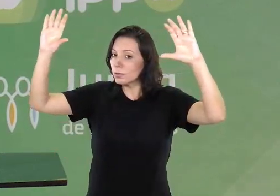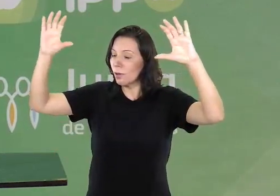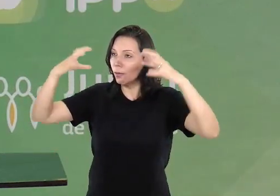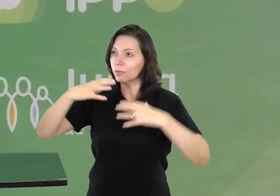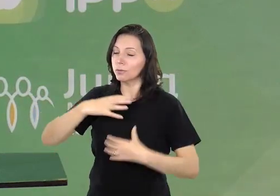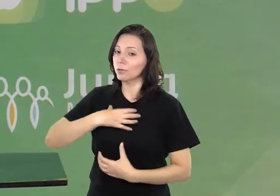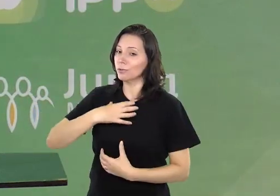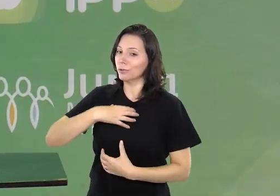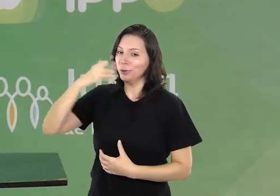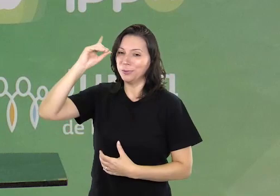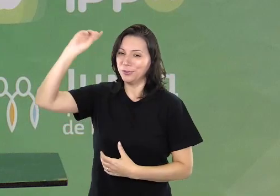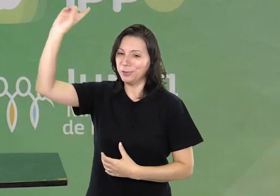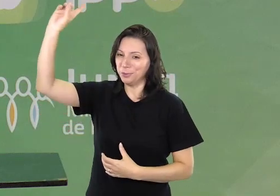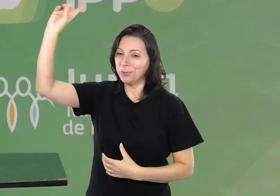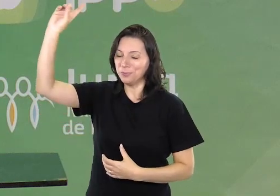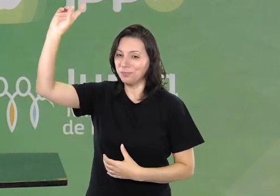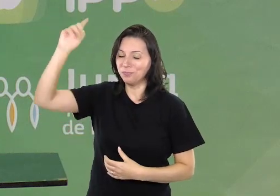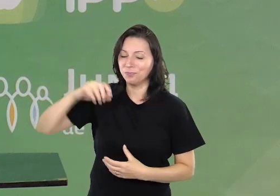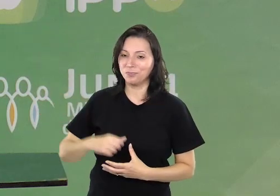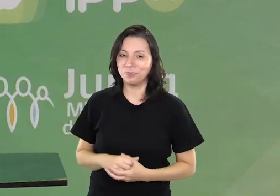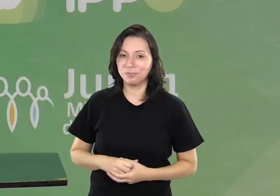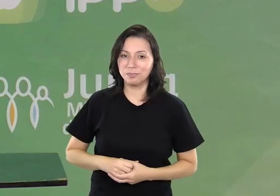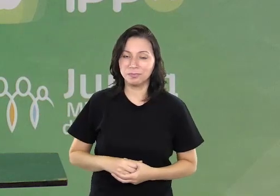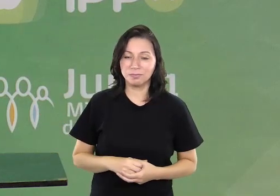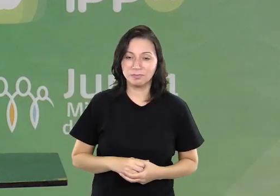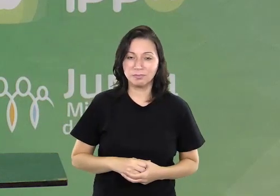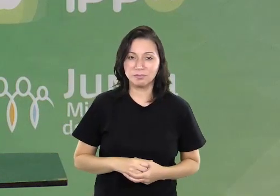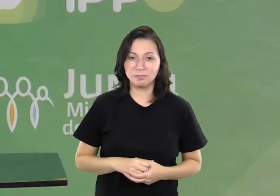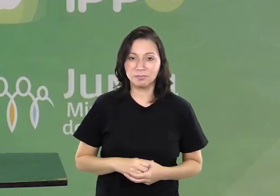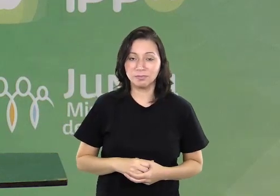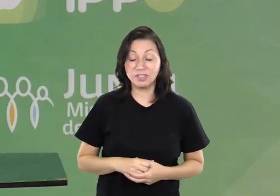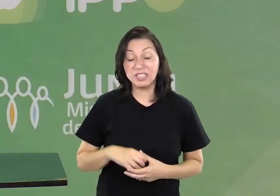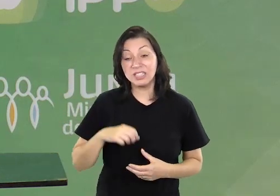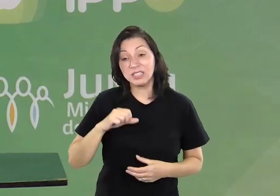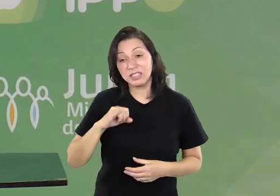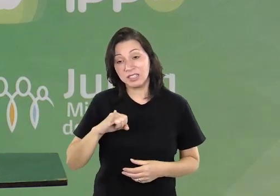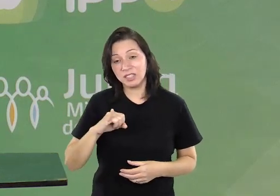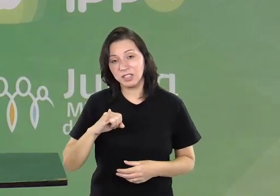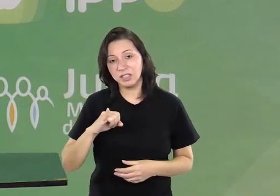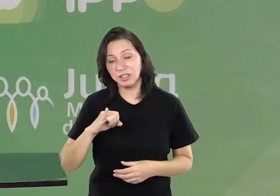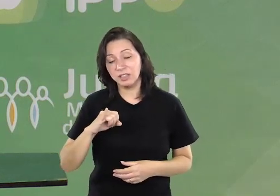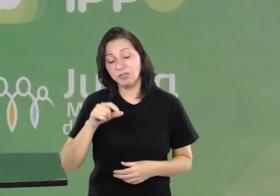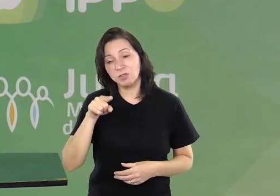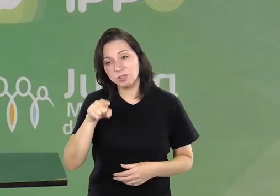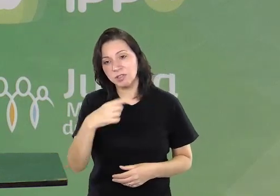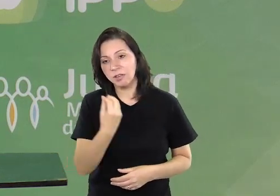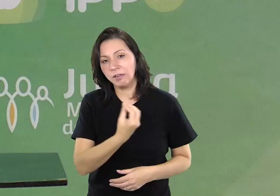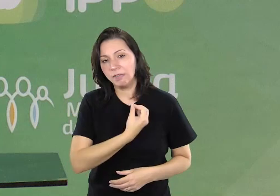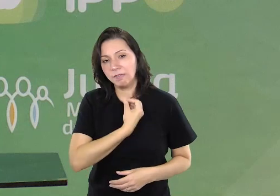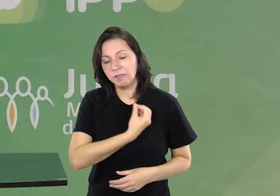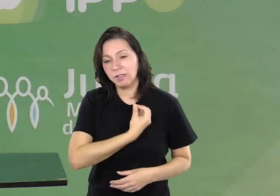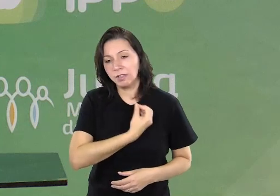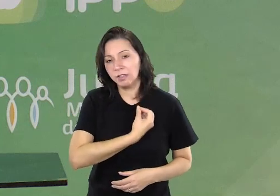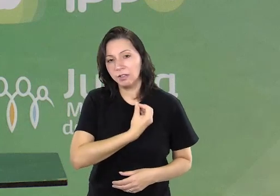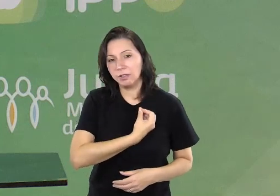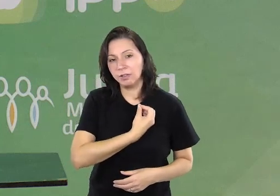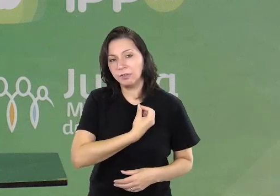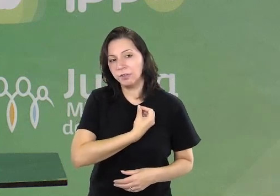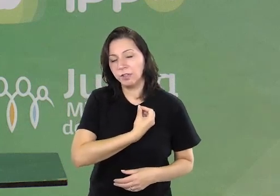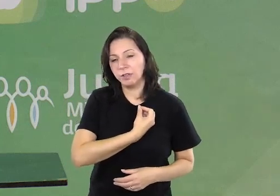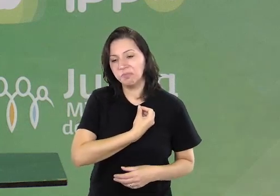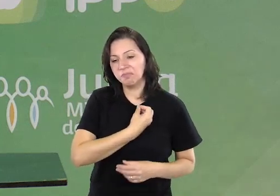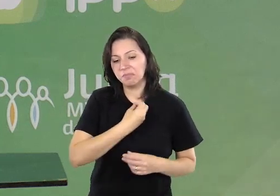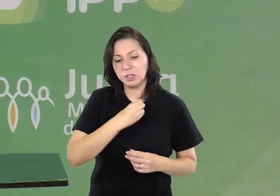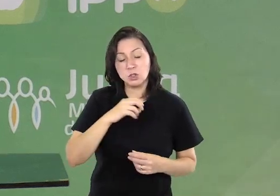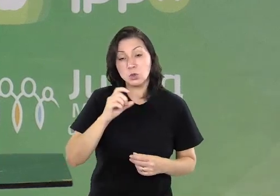na sua história nada mais nada mais Você pode ter dinheiro você pode ter saúde Você pode ter amigos você pode ter festa todo dia você pode